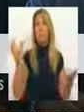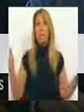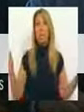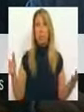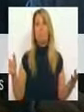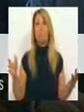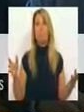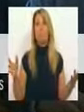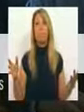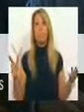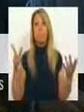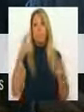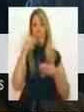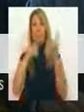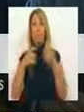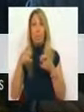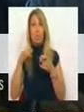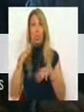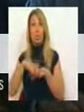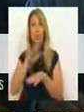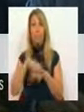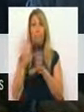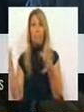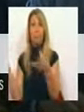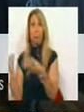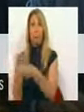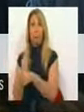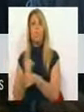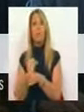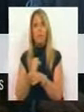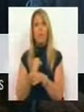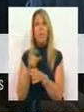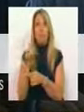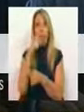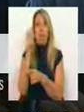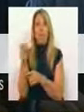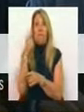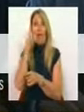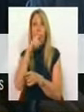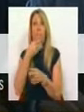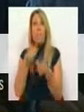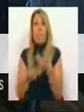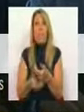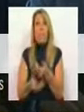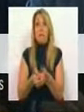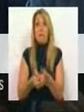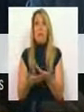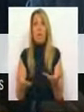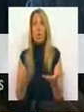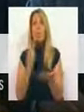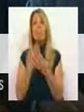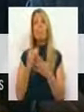cada vez mais desertificado. As pessoas estão cada vez mais envelhecidas, e isso também tornou com que as pessoas, muitas